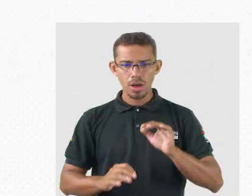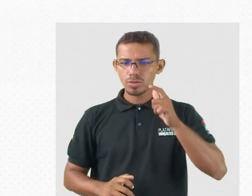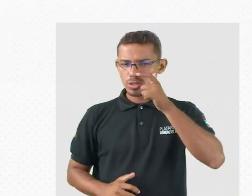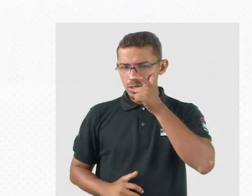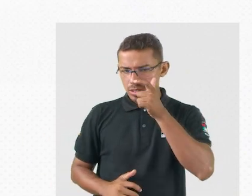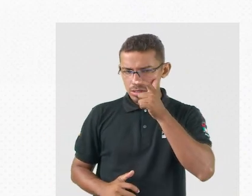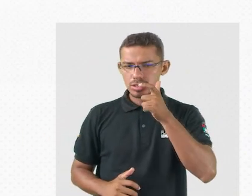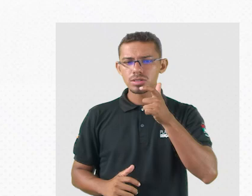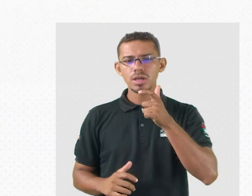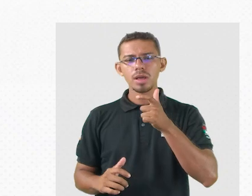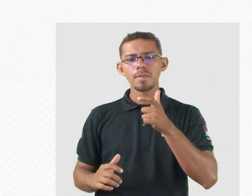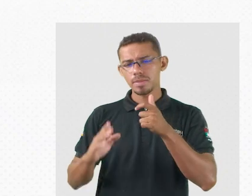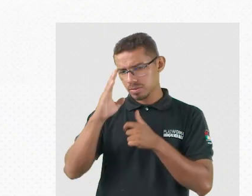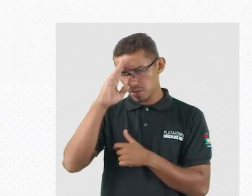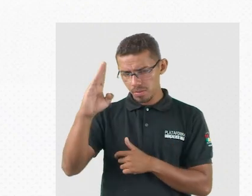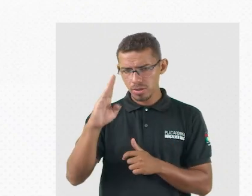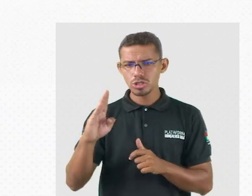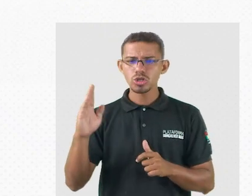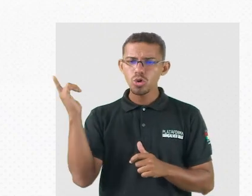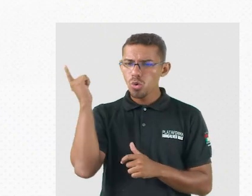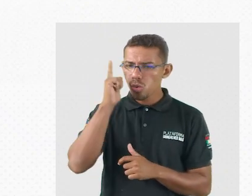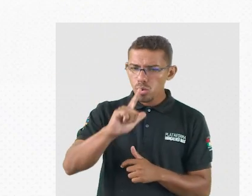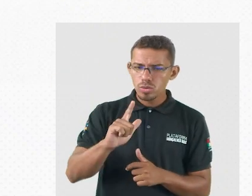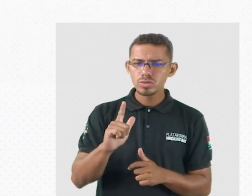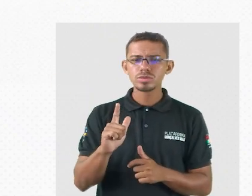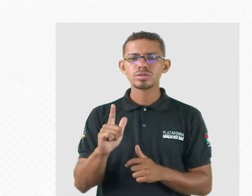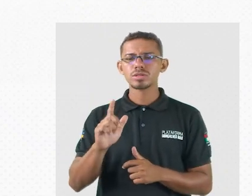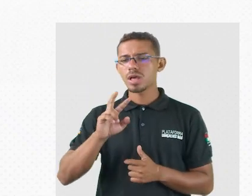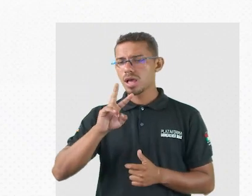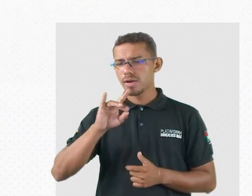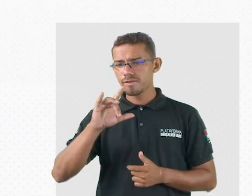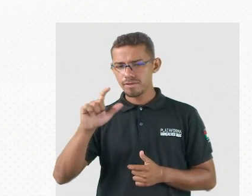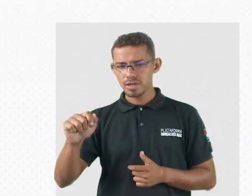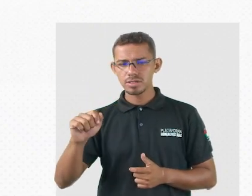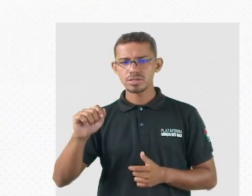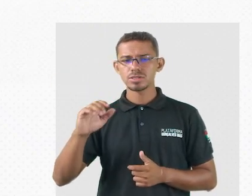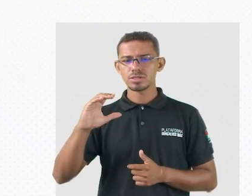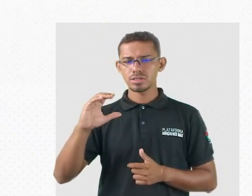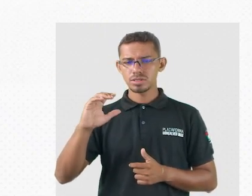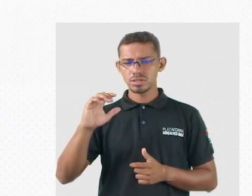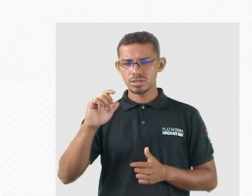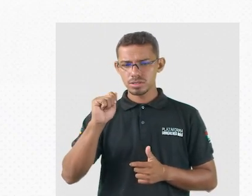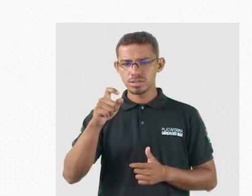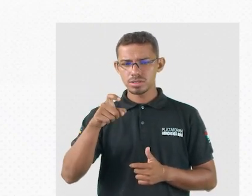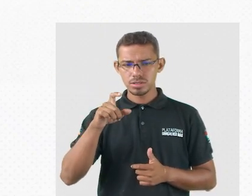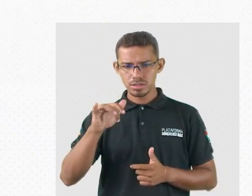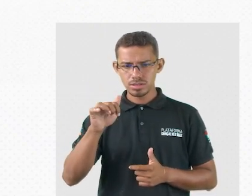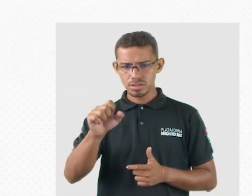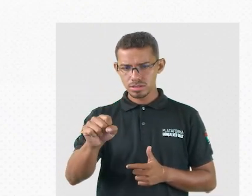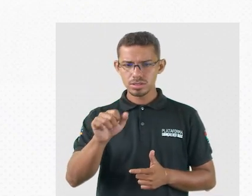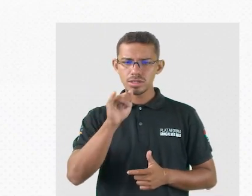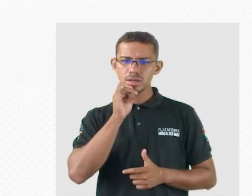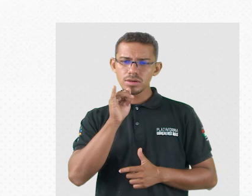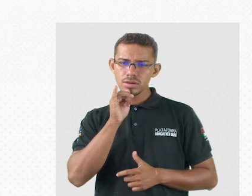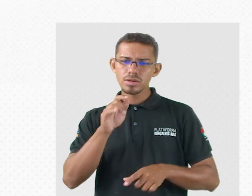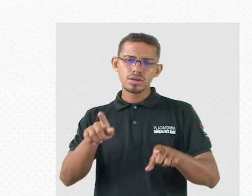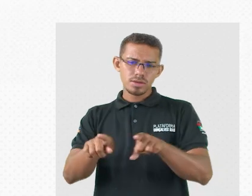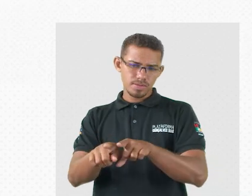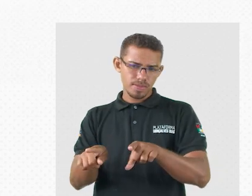interessante, principalmente quando eles conquistam, né, a Vila de Caxias e de Vargem Grande. Até hoje você tem lá em Caxias ruínas,